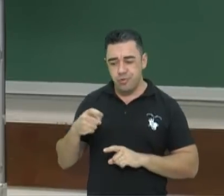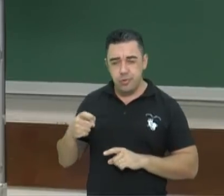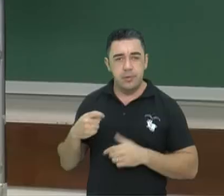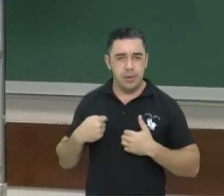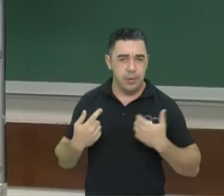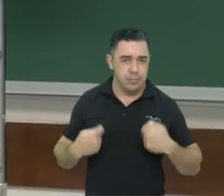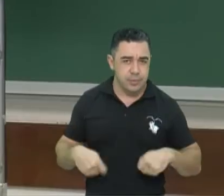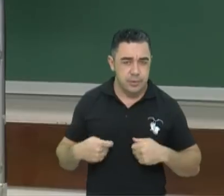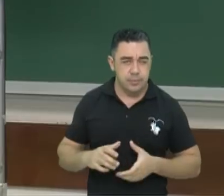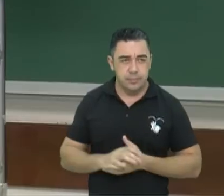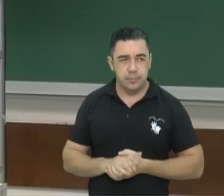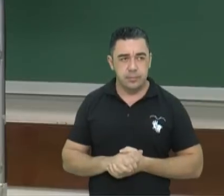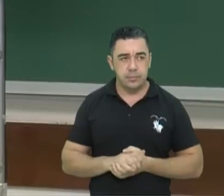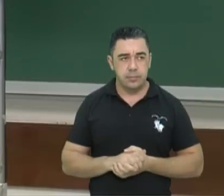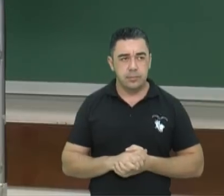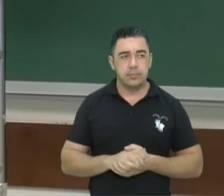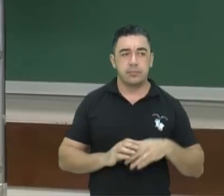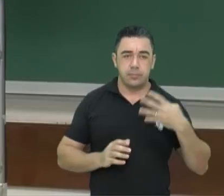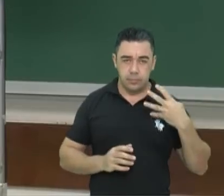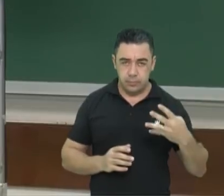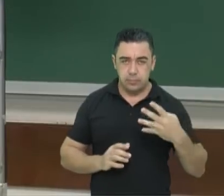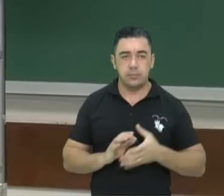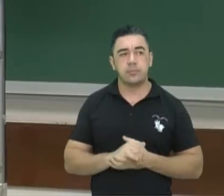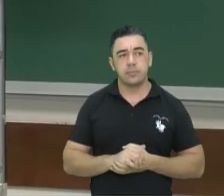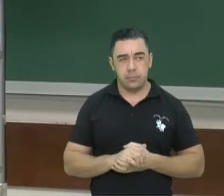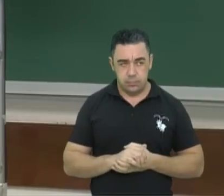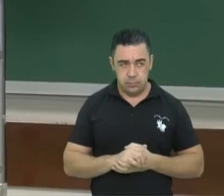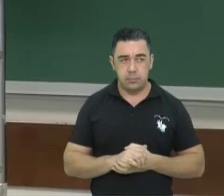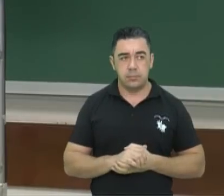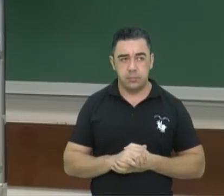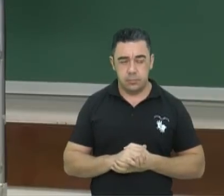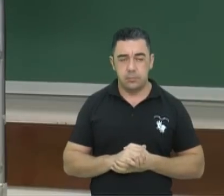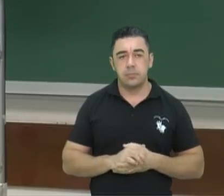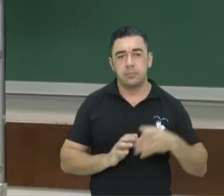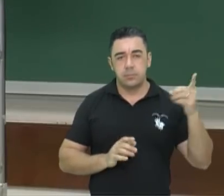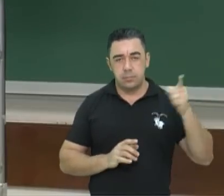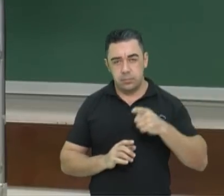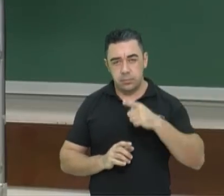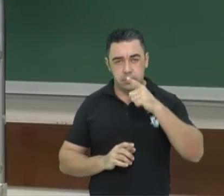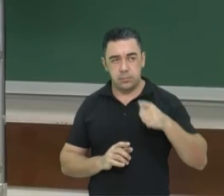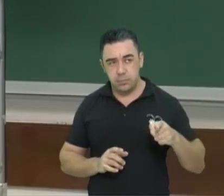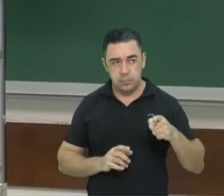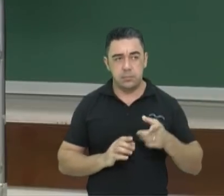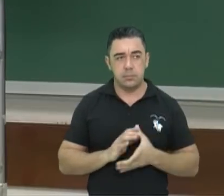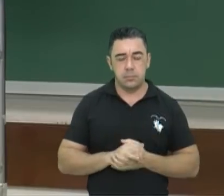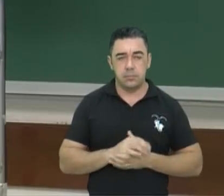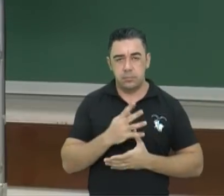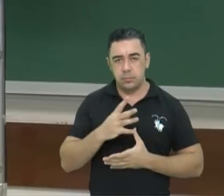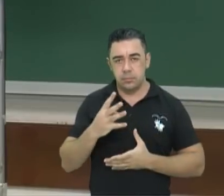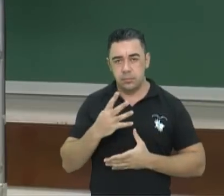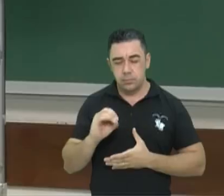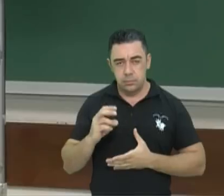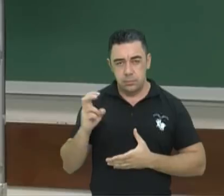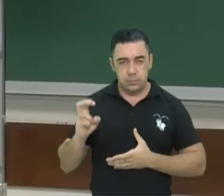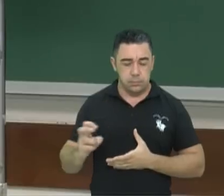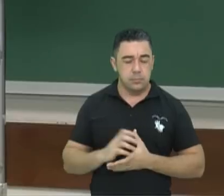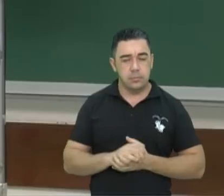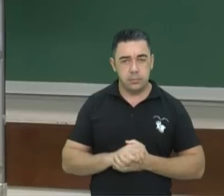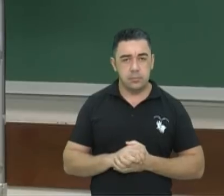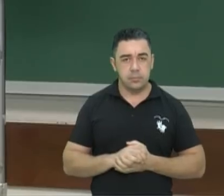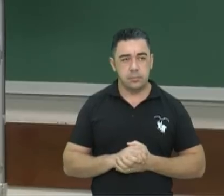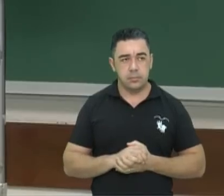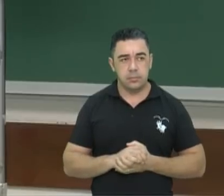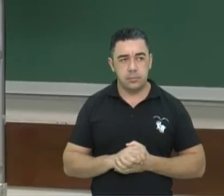o que eu preciso. O 4 e o 40 pelo 5, tá?